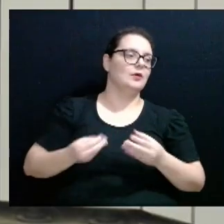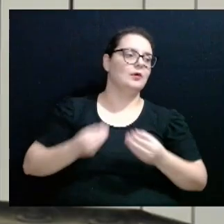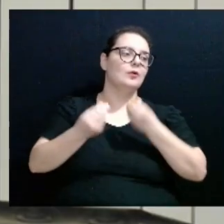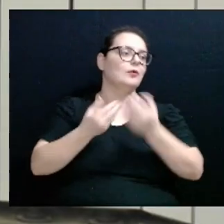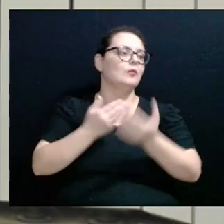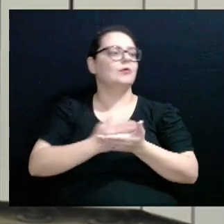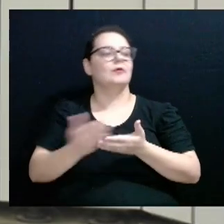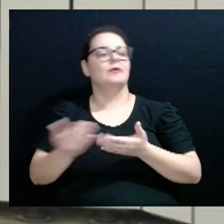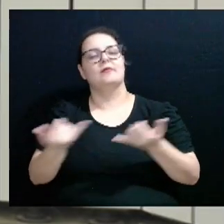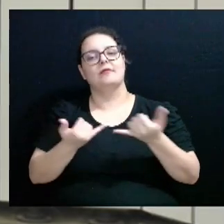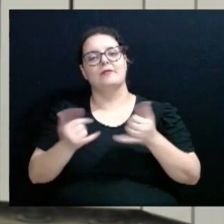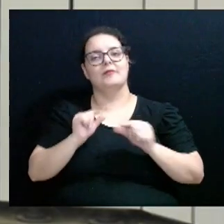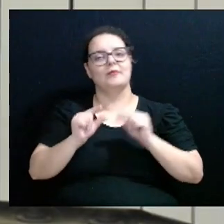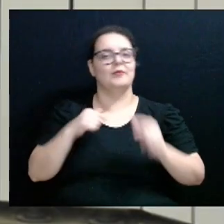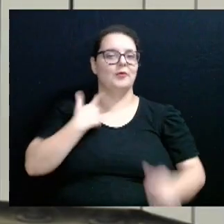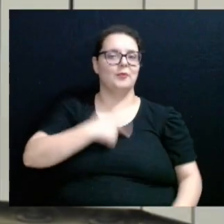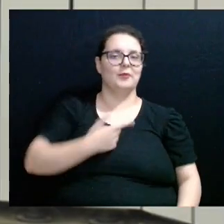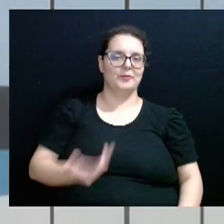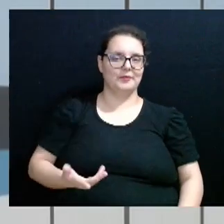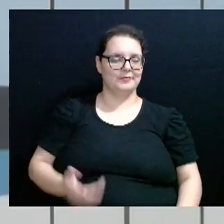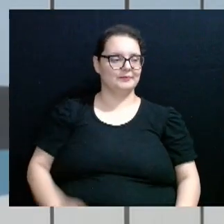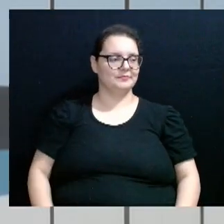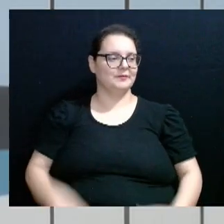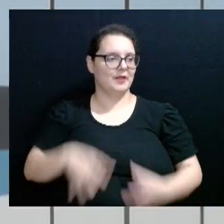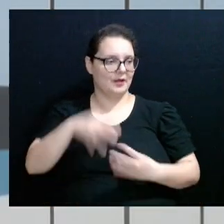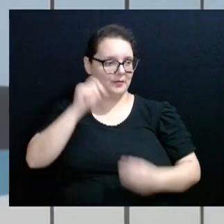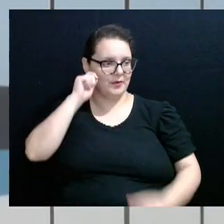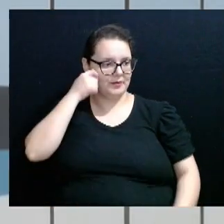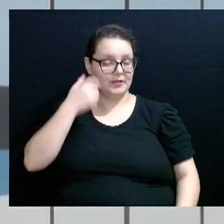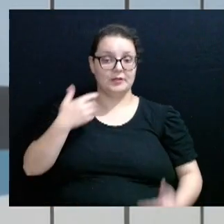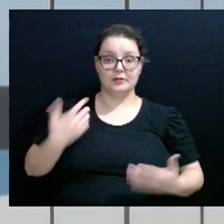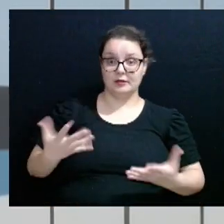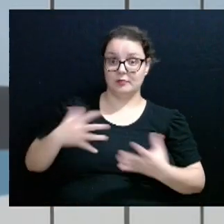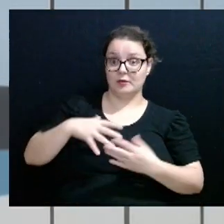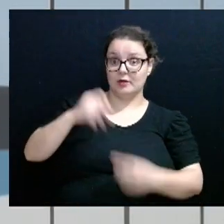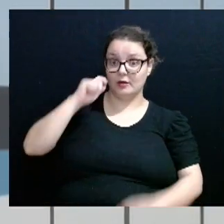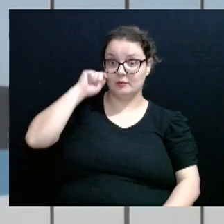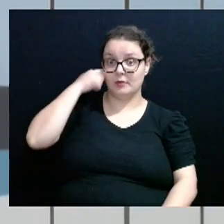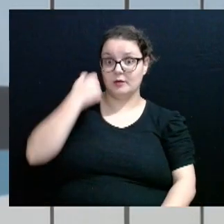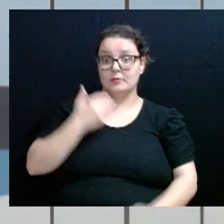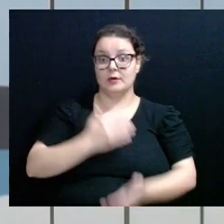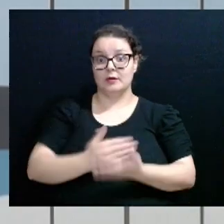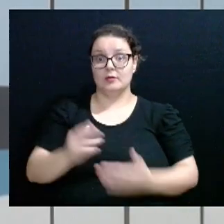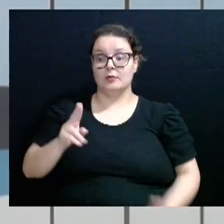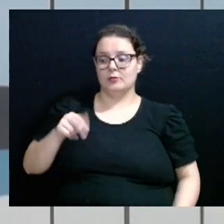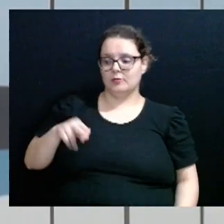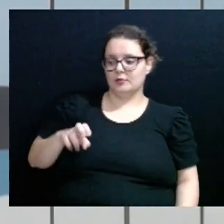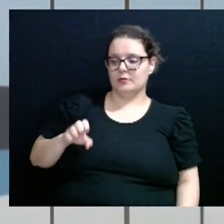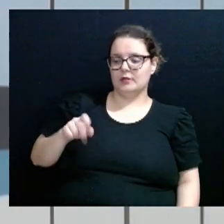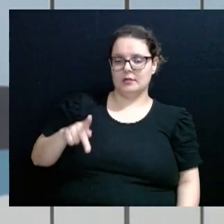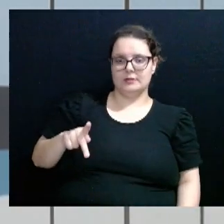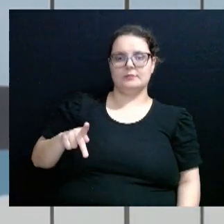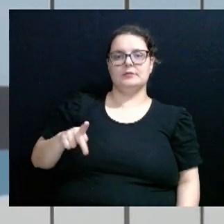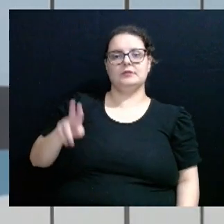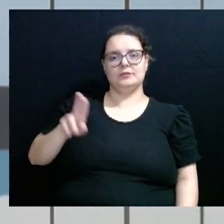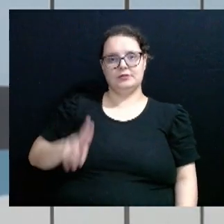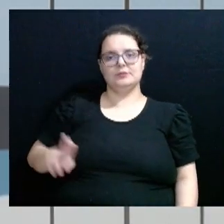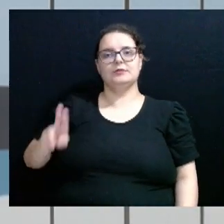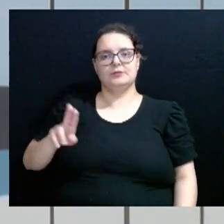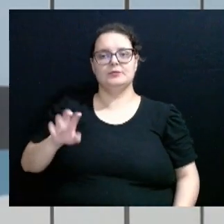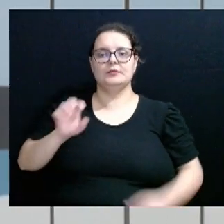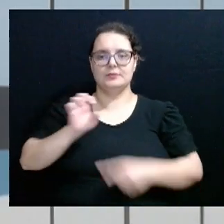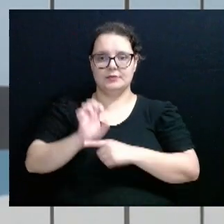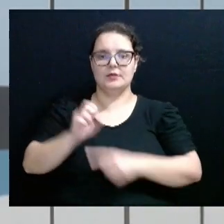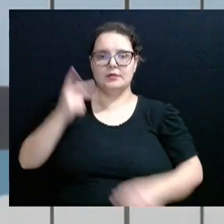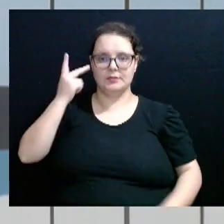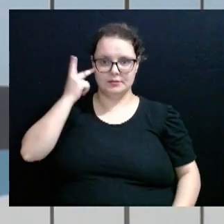pra gente da Alma Preta. Bom, a Alma Preta, ela surgiu na Unesp, né, na Universidade Estadual de São Paulo, em Bauru,